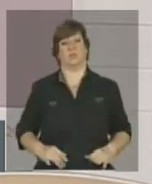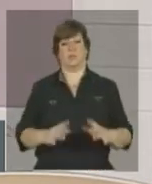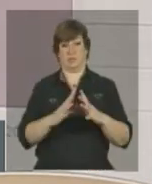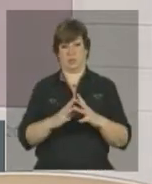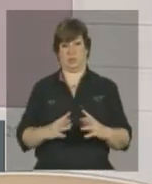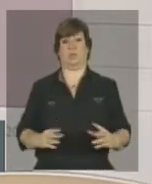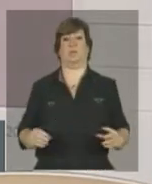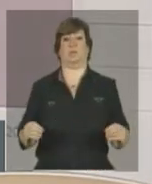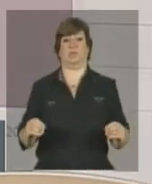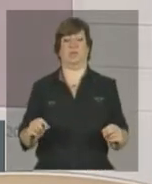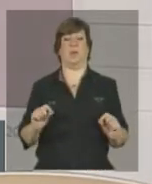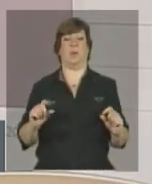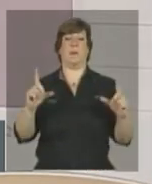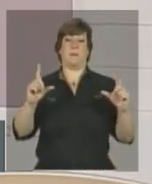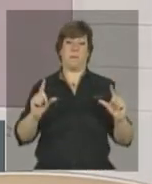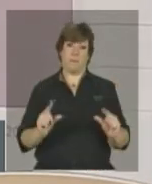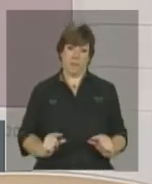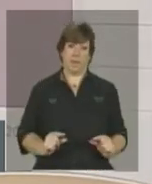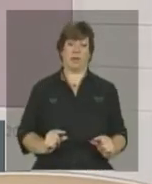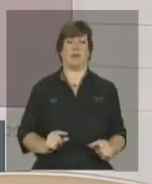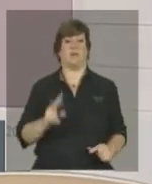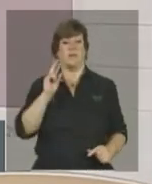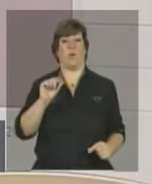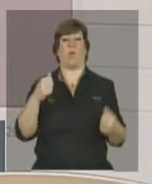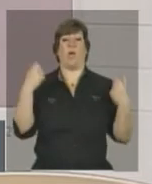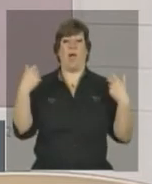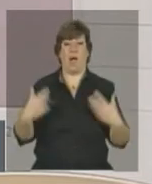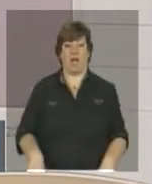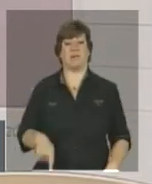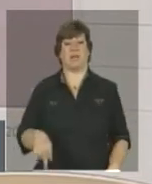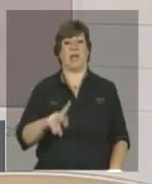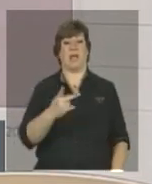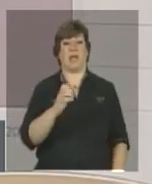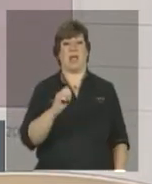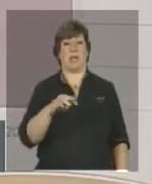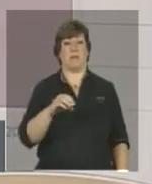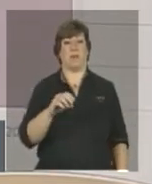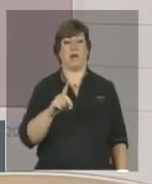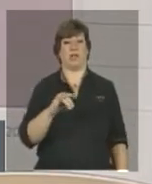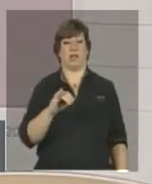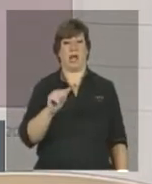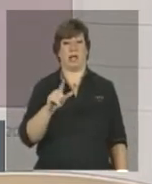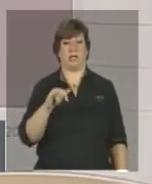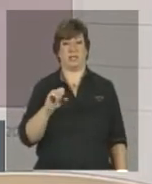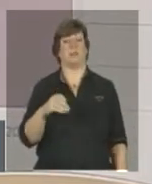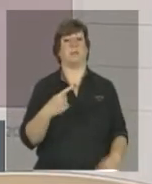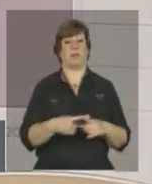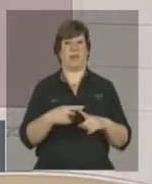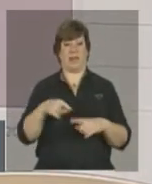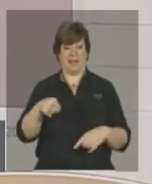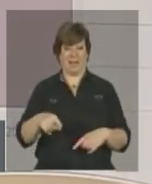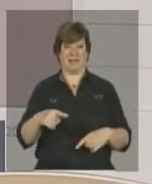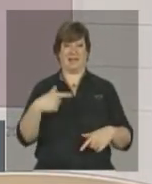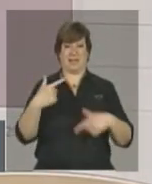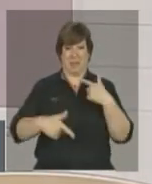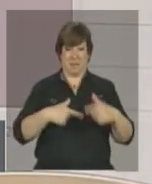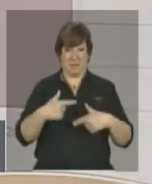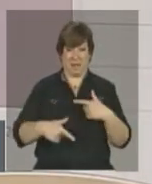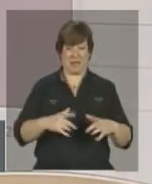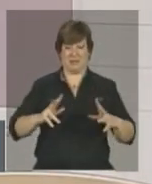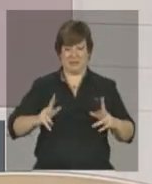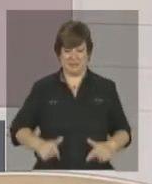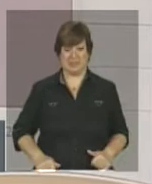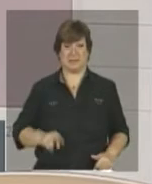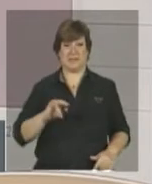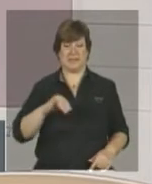e menos nós vamos ter gastos com hemodiálise. Sobretudo porque a hemodiálise, comparada ao